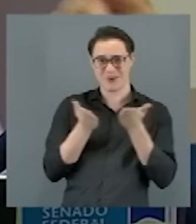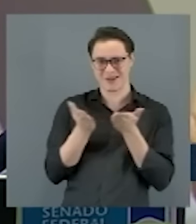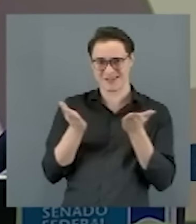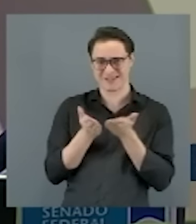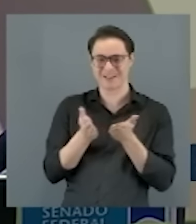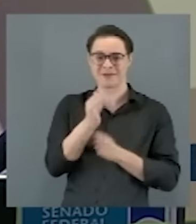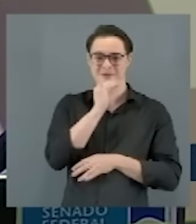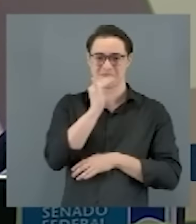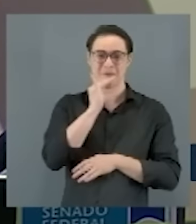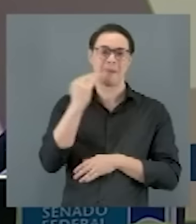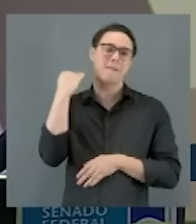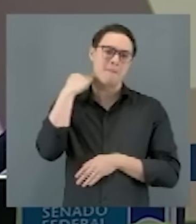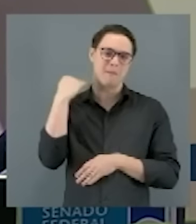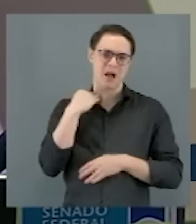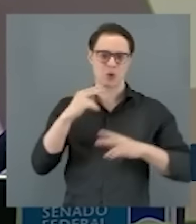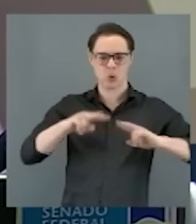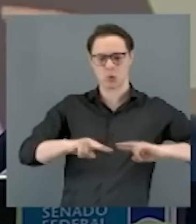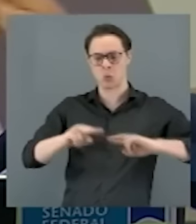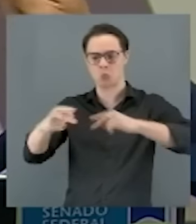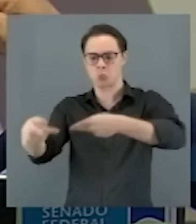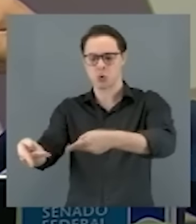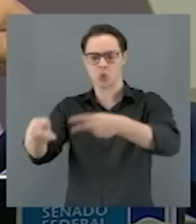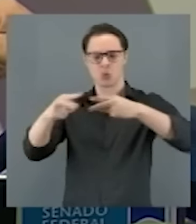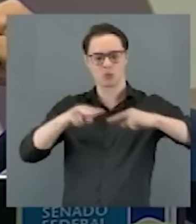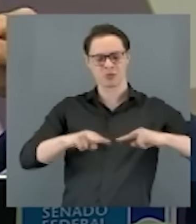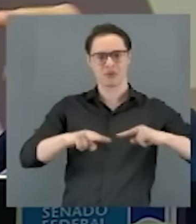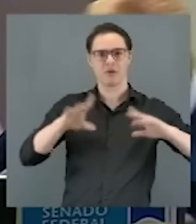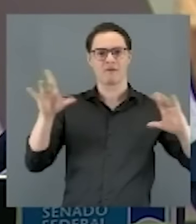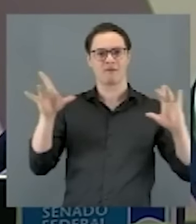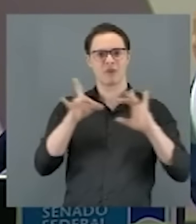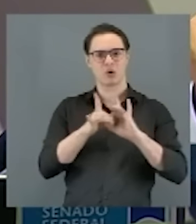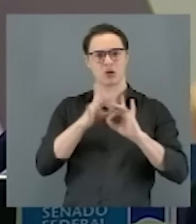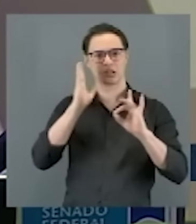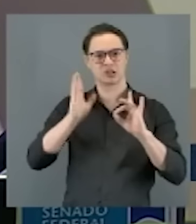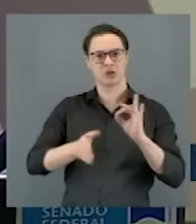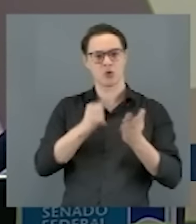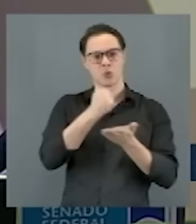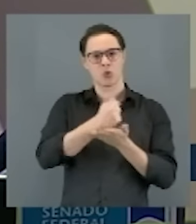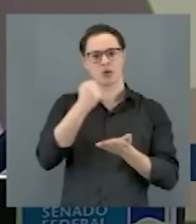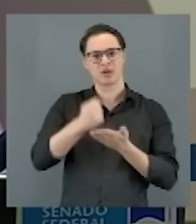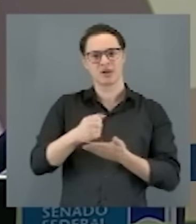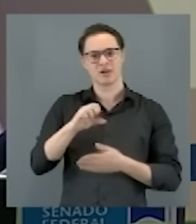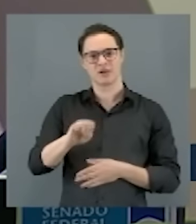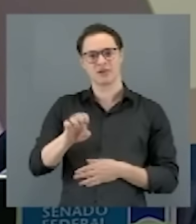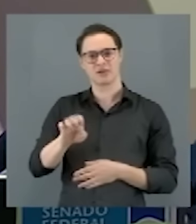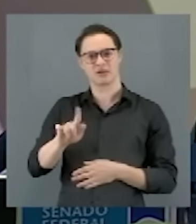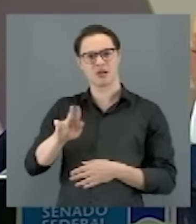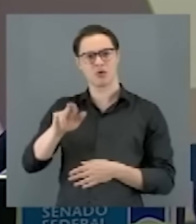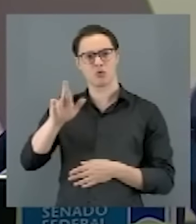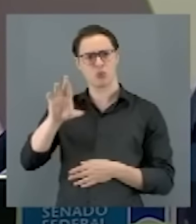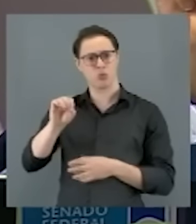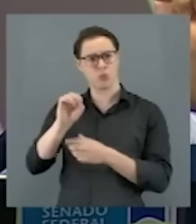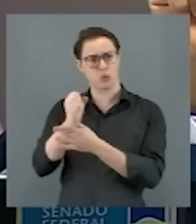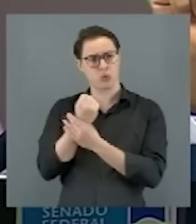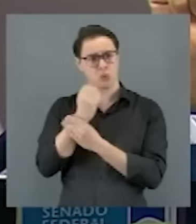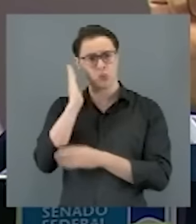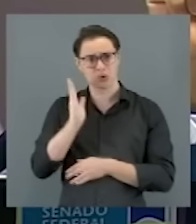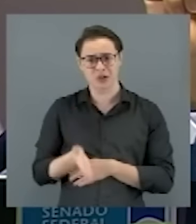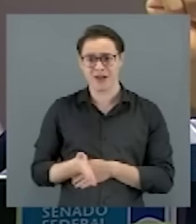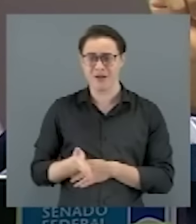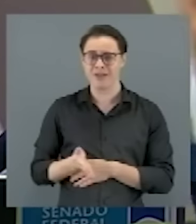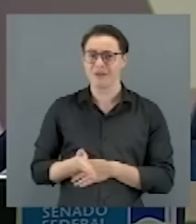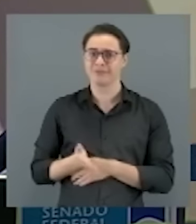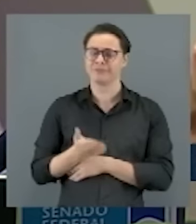transações bancárias, você já está vinculado, se não contratar um seguro embutido e venda casada, o